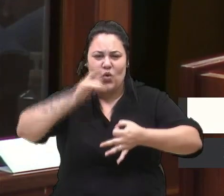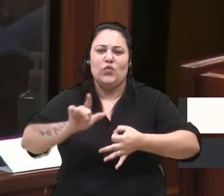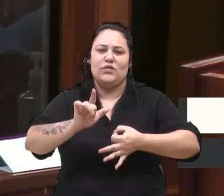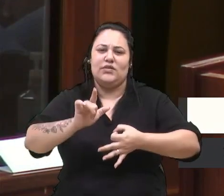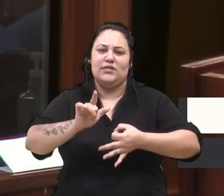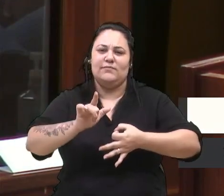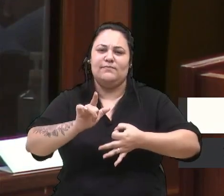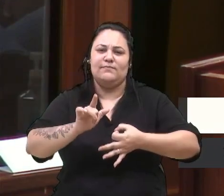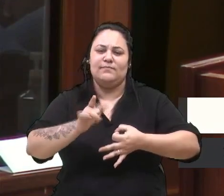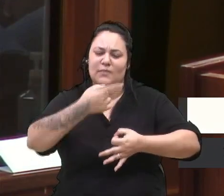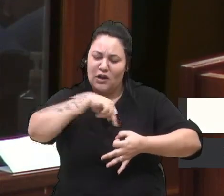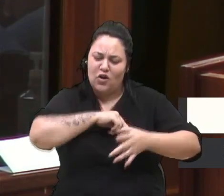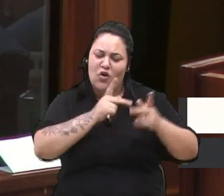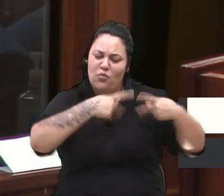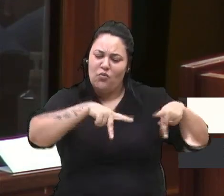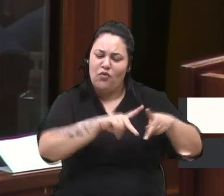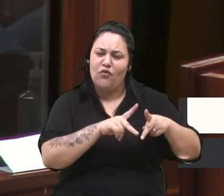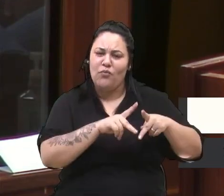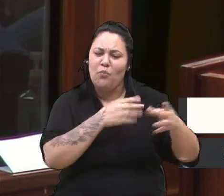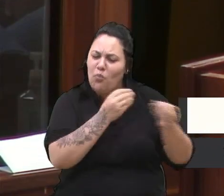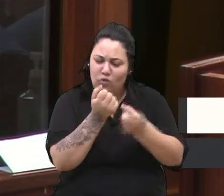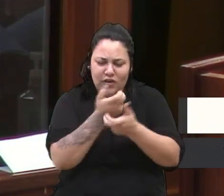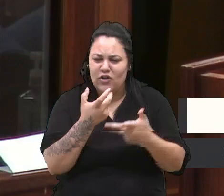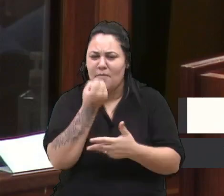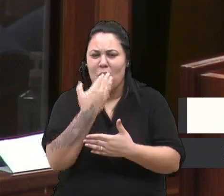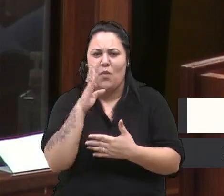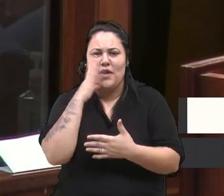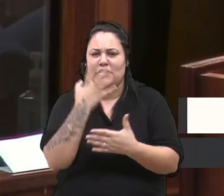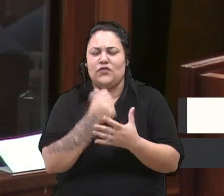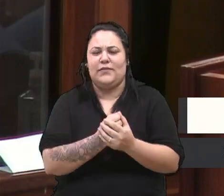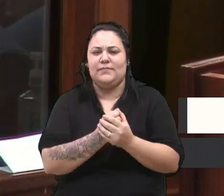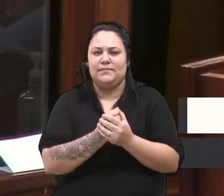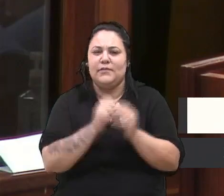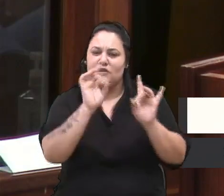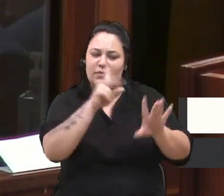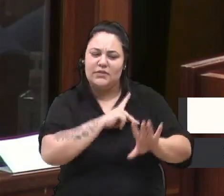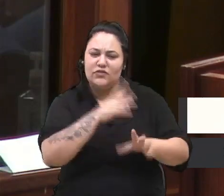nosso povo, muitas soluções ainda. Era isso, senhor presidente, muito obrigado.